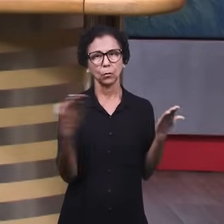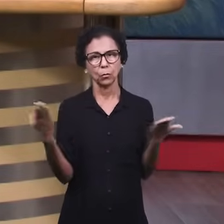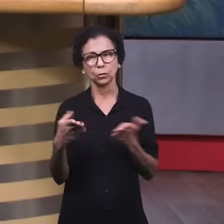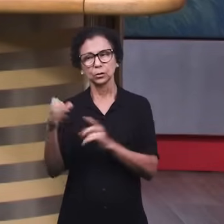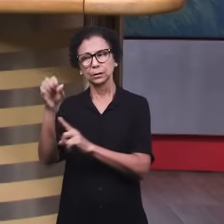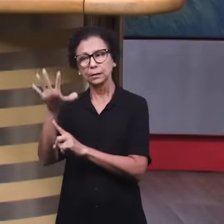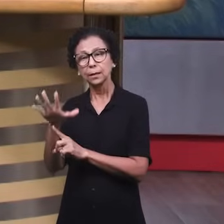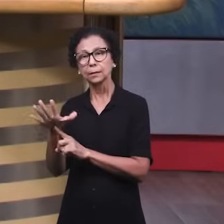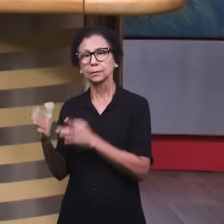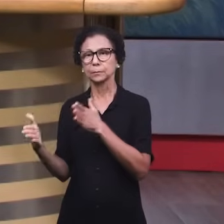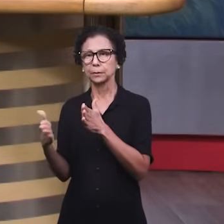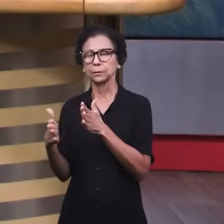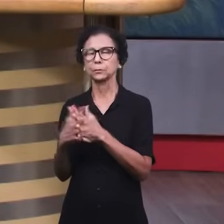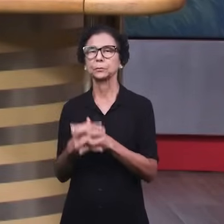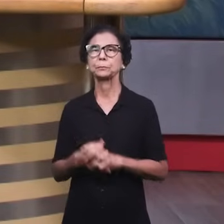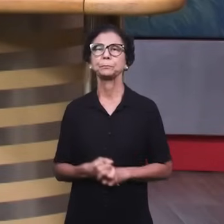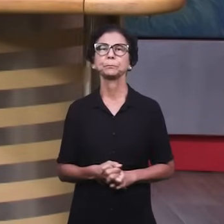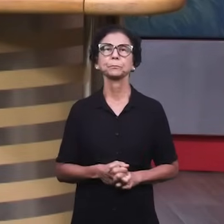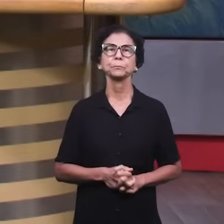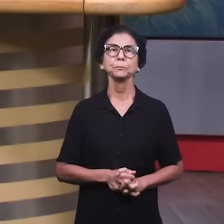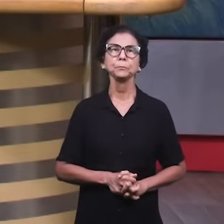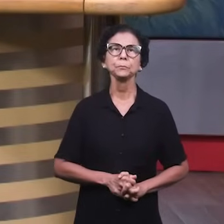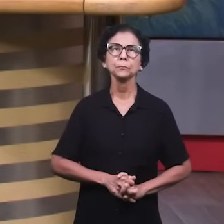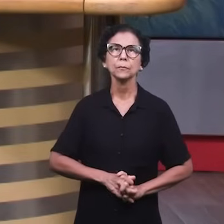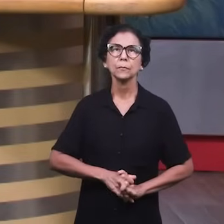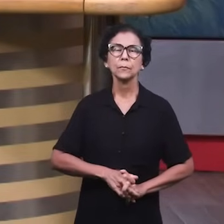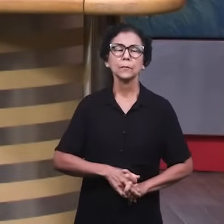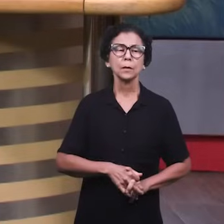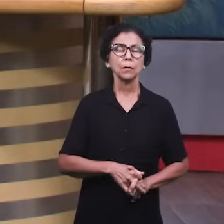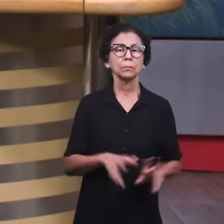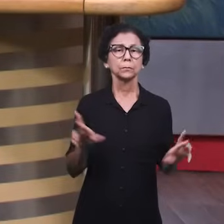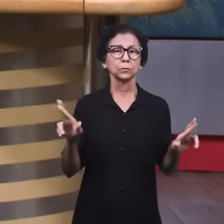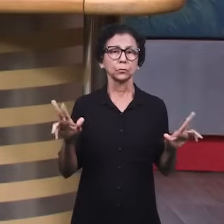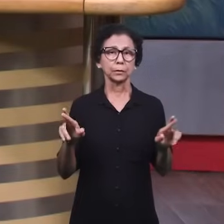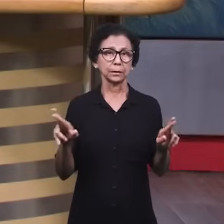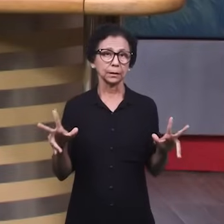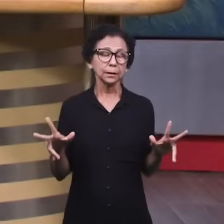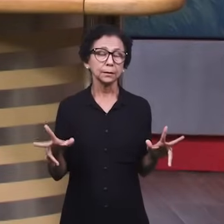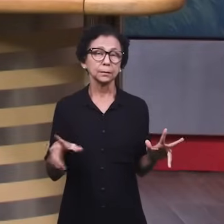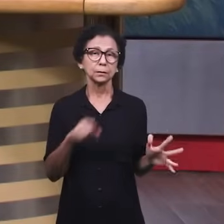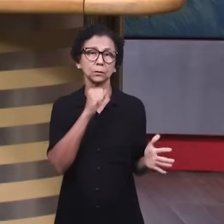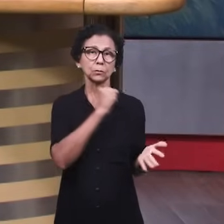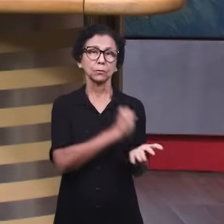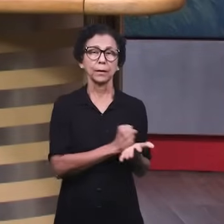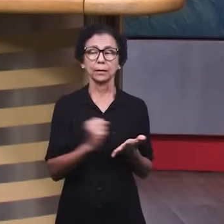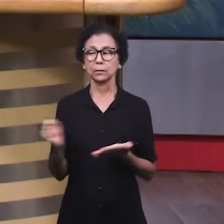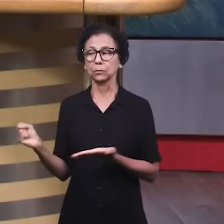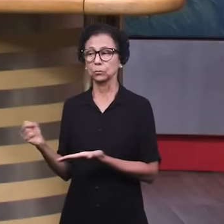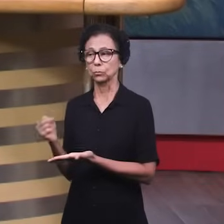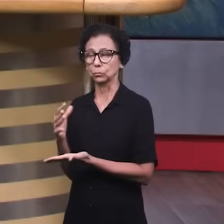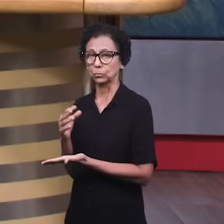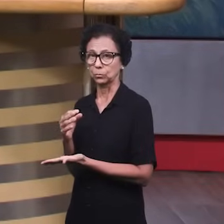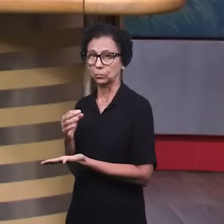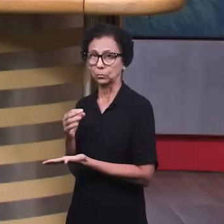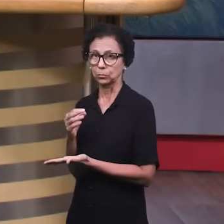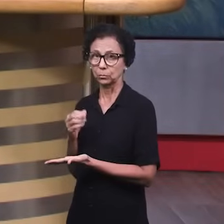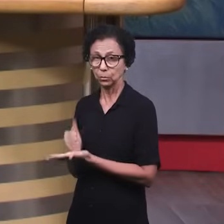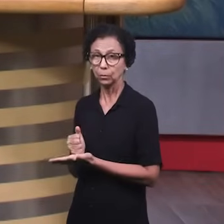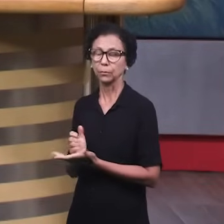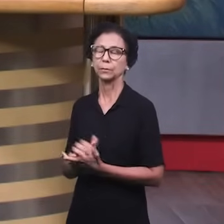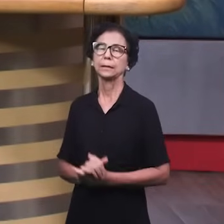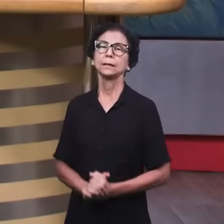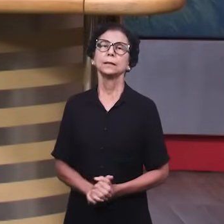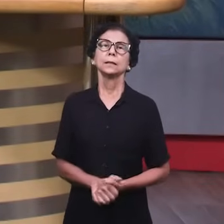Fábio eu acho que um ponto de diferença do velho testamento pro novo como Fábio pontuou veja ser isso